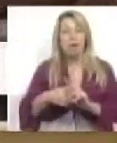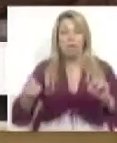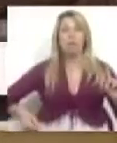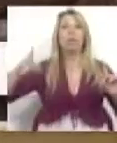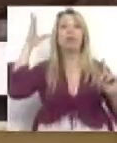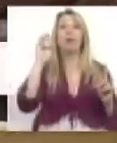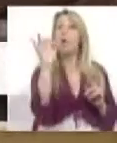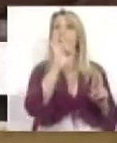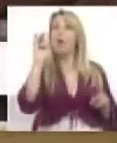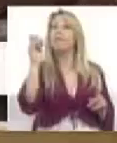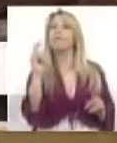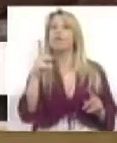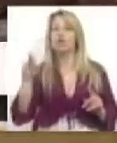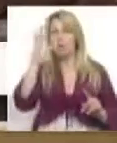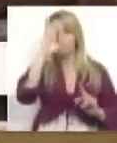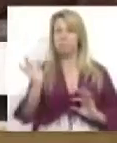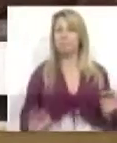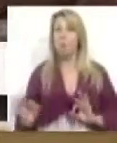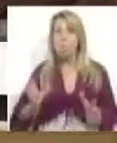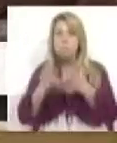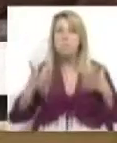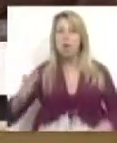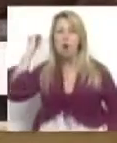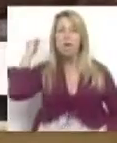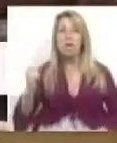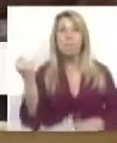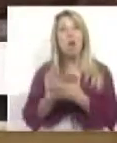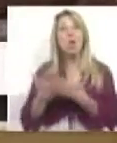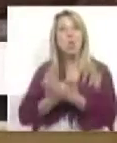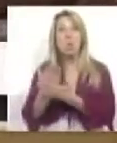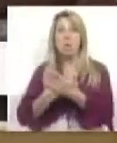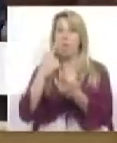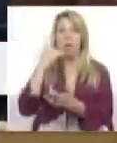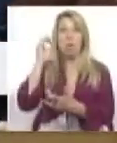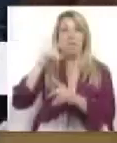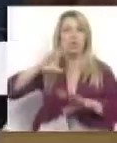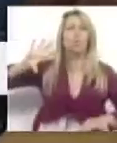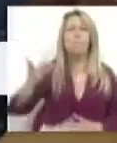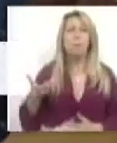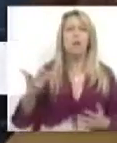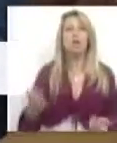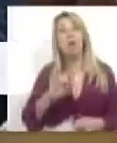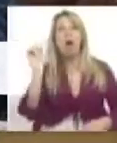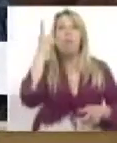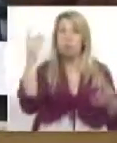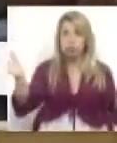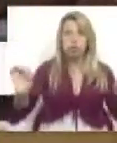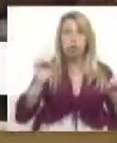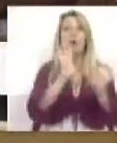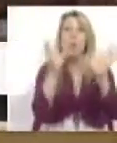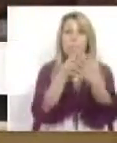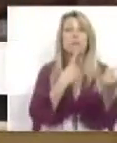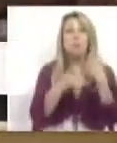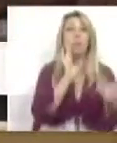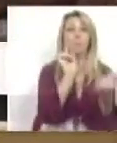offshores para orquestrar um dos maiores crimes económicos que o país já viu? Não houve por acaso uma comissão de inquérito ao BPN em